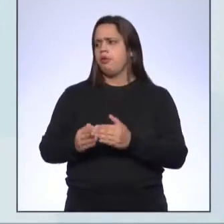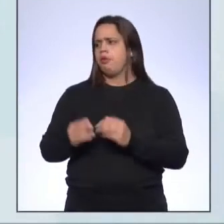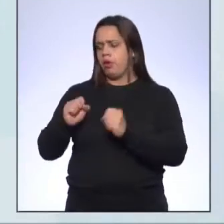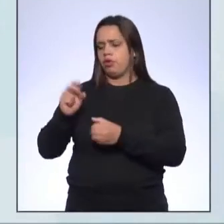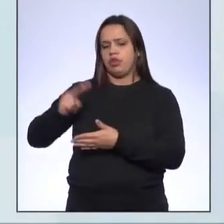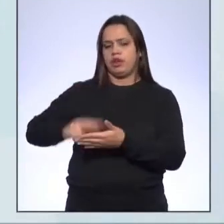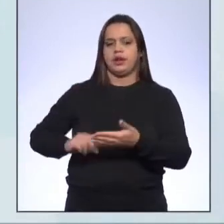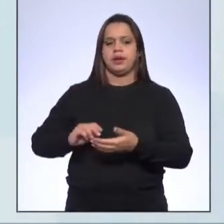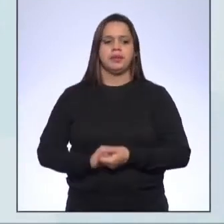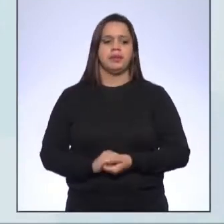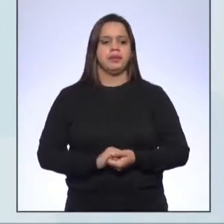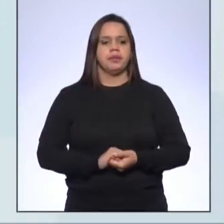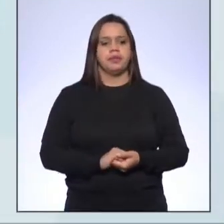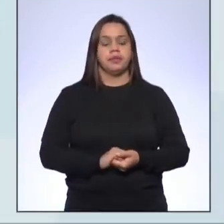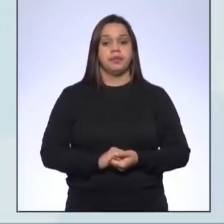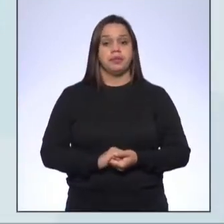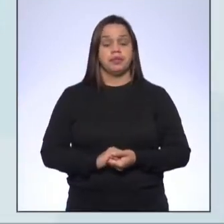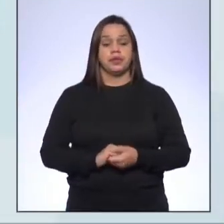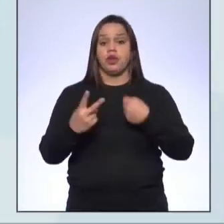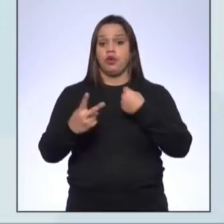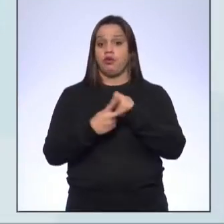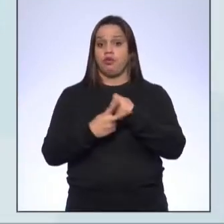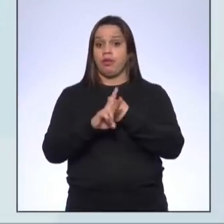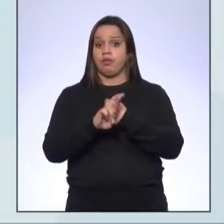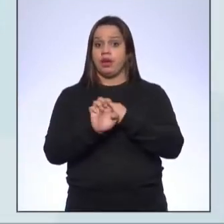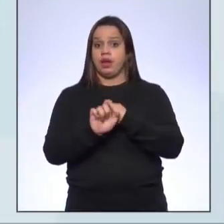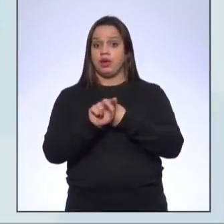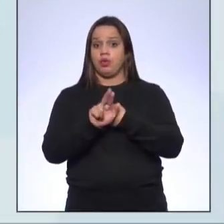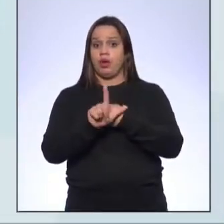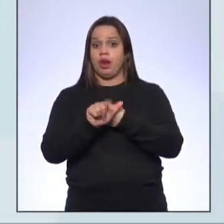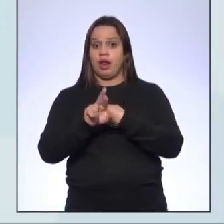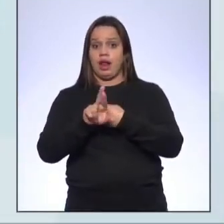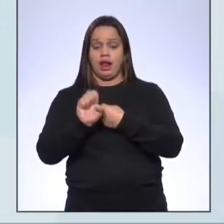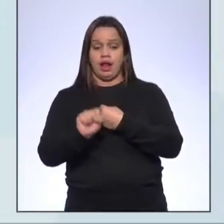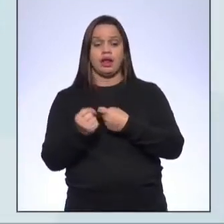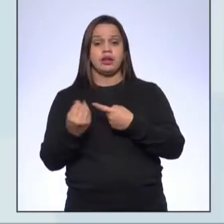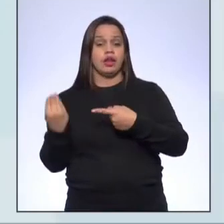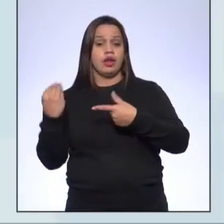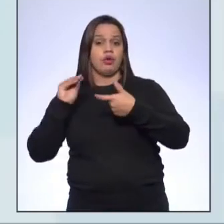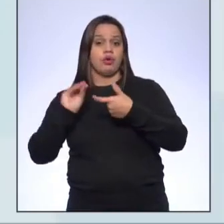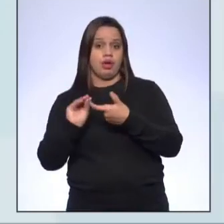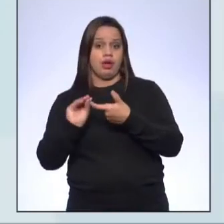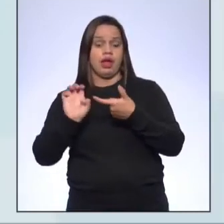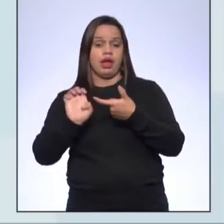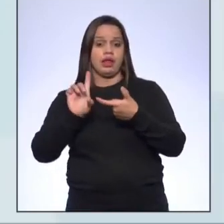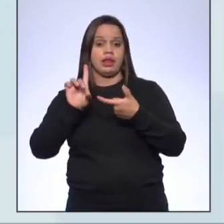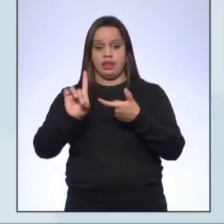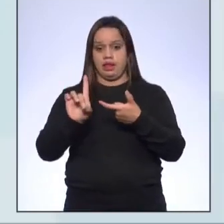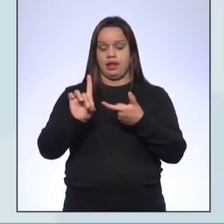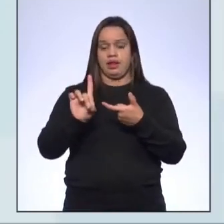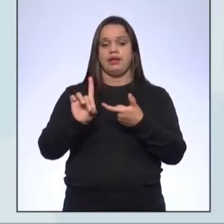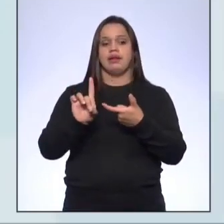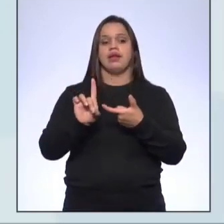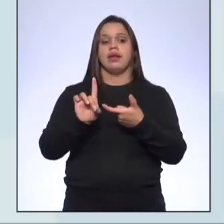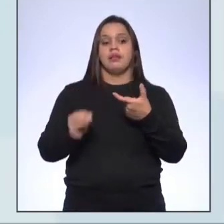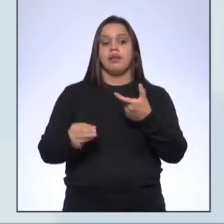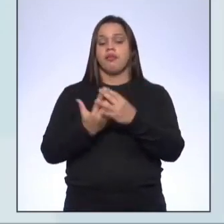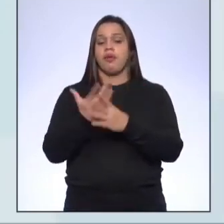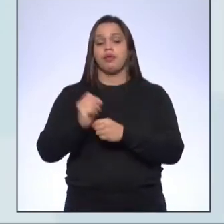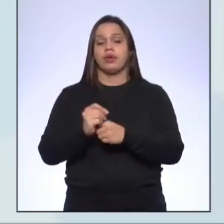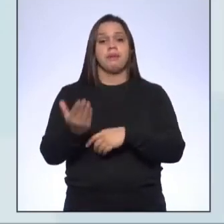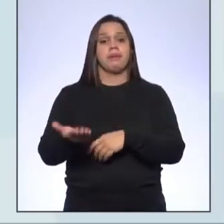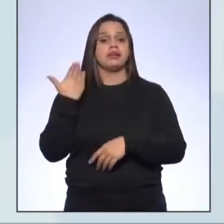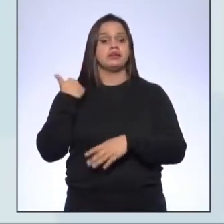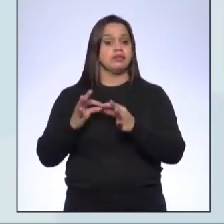mim? Então, lá. Os verbos regulares recebem um acréscimo de ED, ó, lembra do professor da aula, no infinitivo para formar o passado